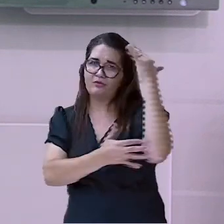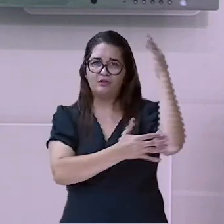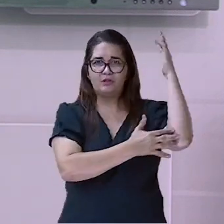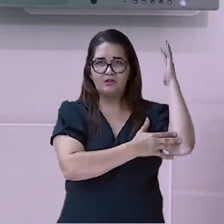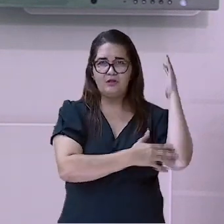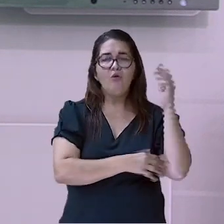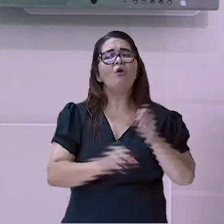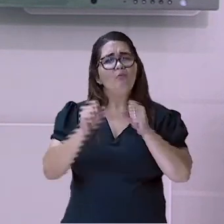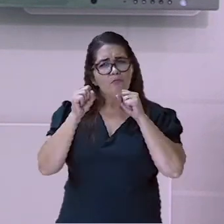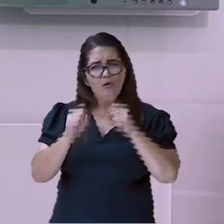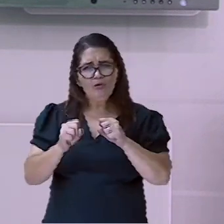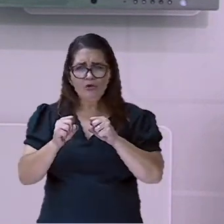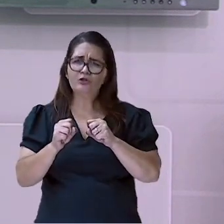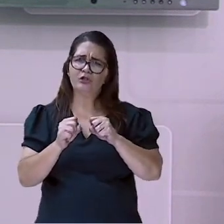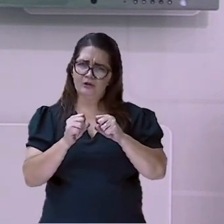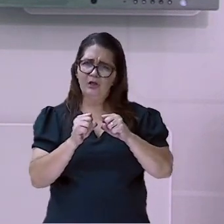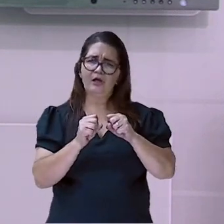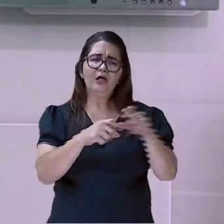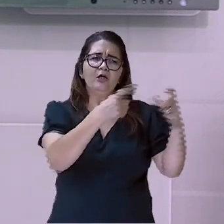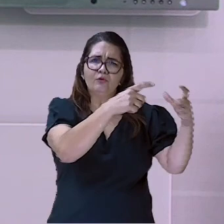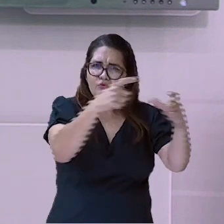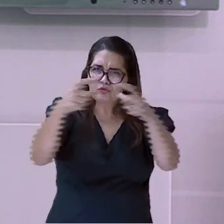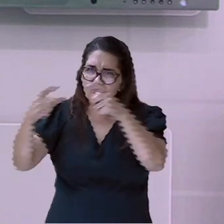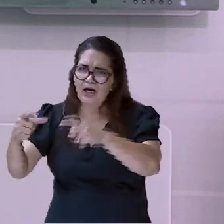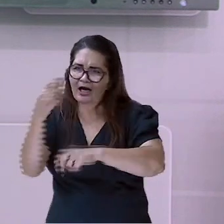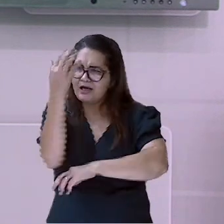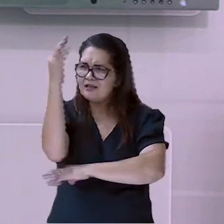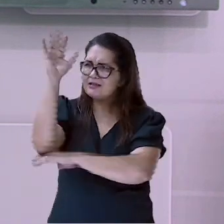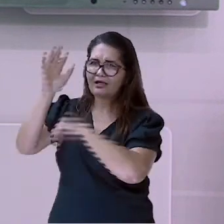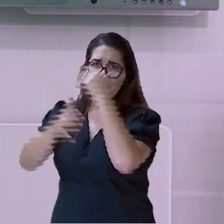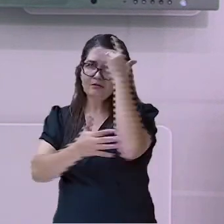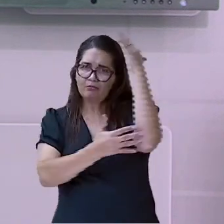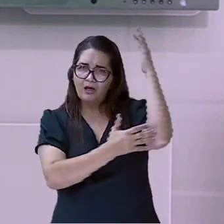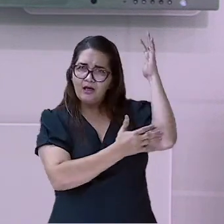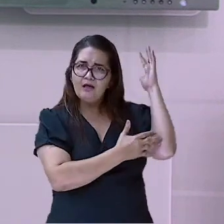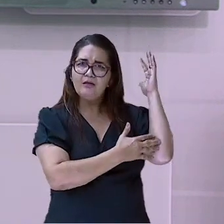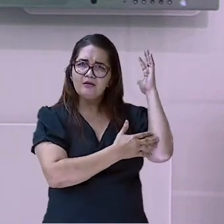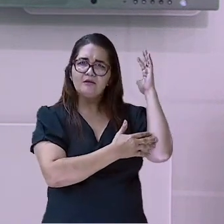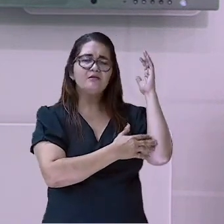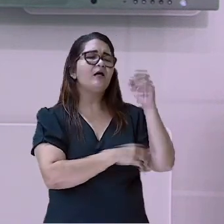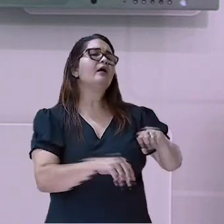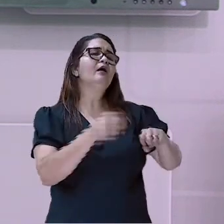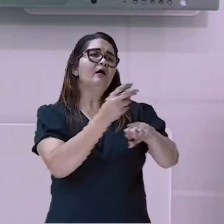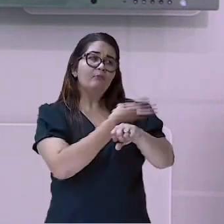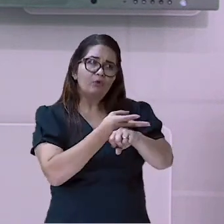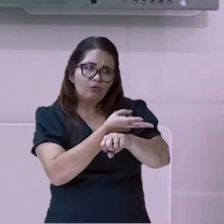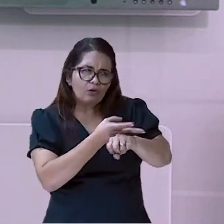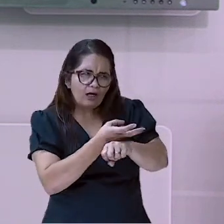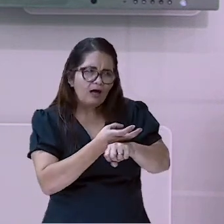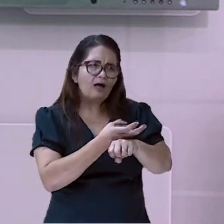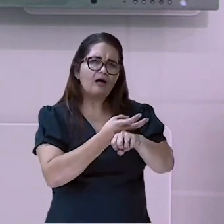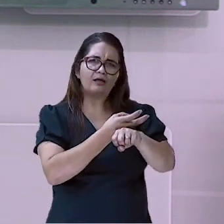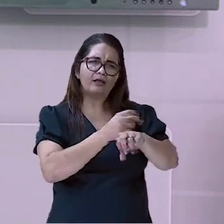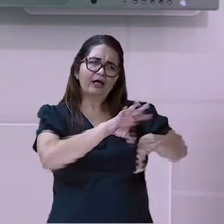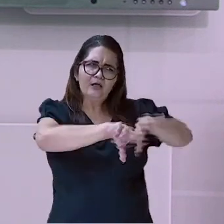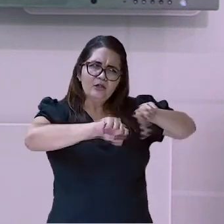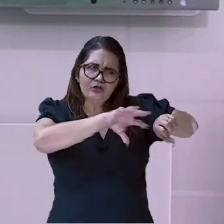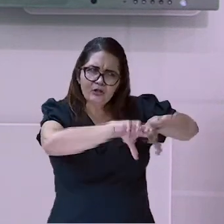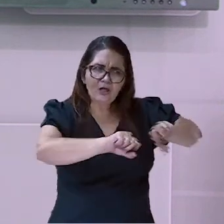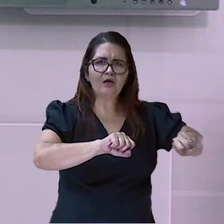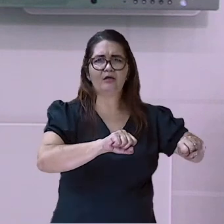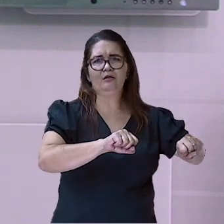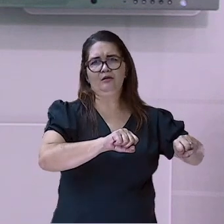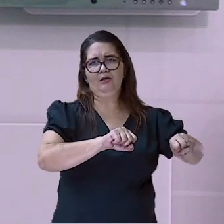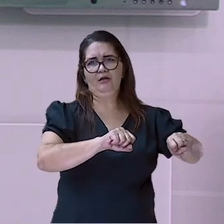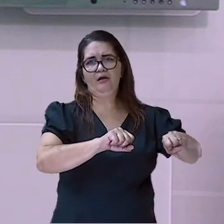muito cuidado para que a gente não acabe com aquela mata, para que ela consiga se reconstituir, para que ela consiga se manter e a